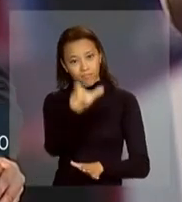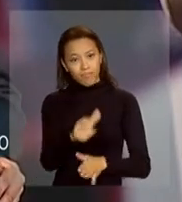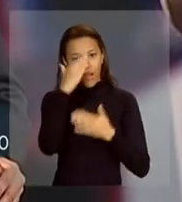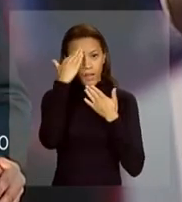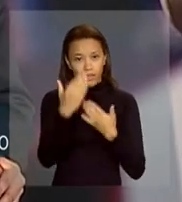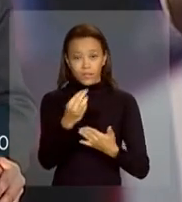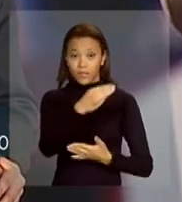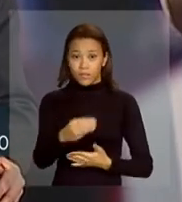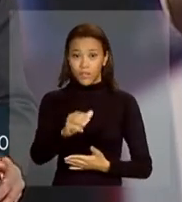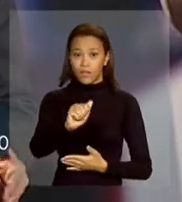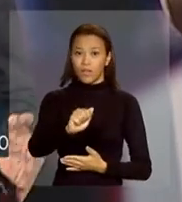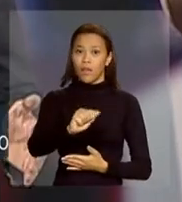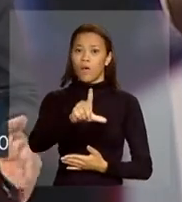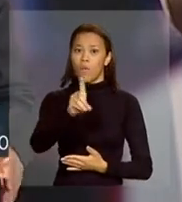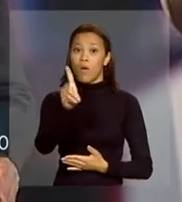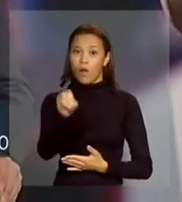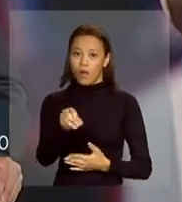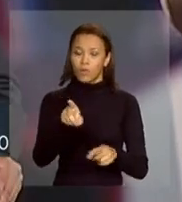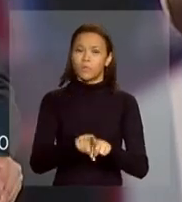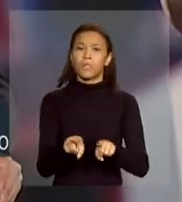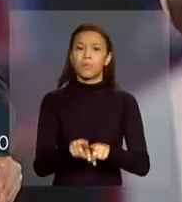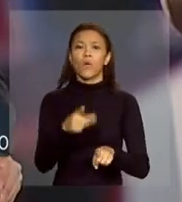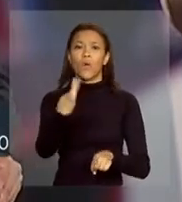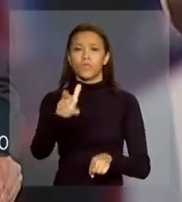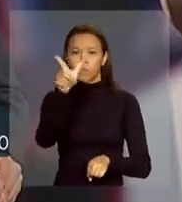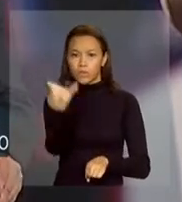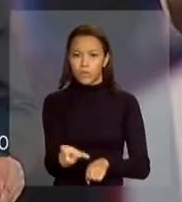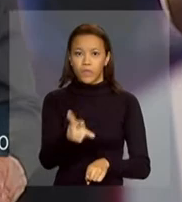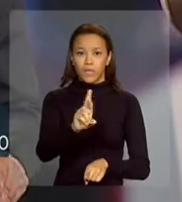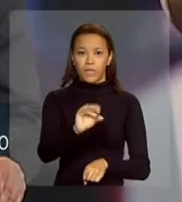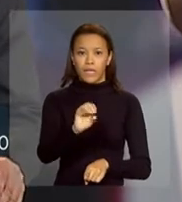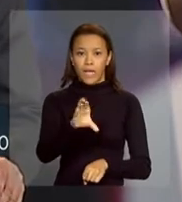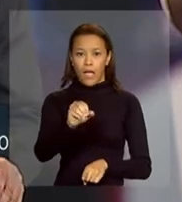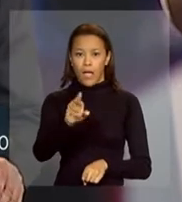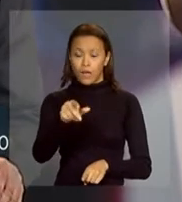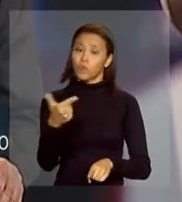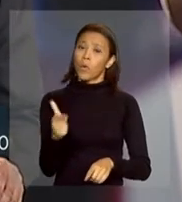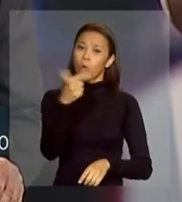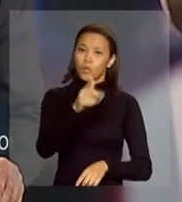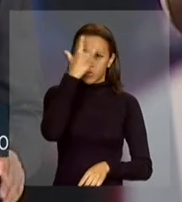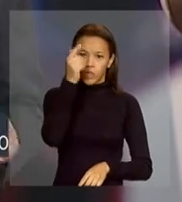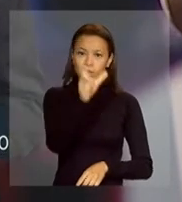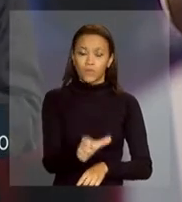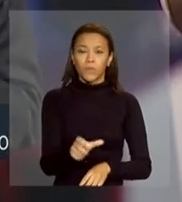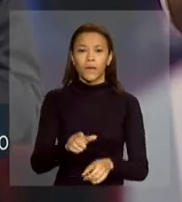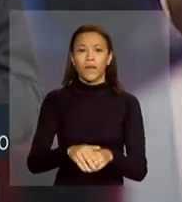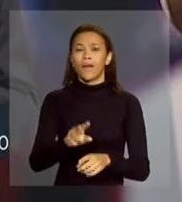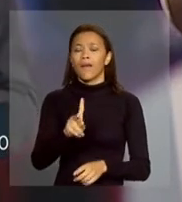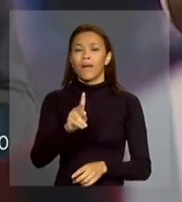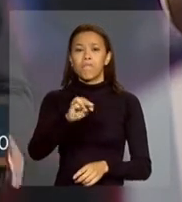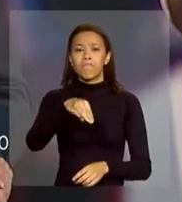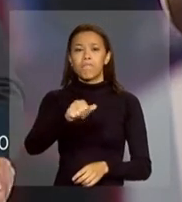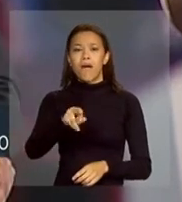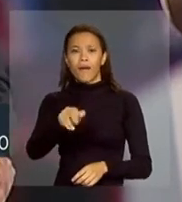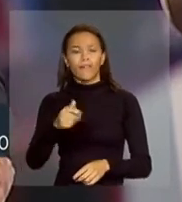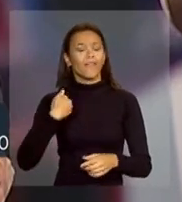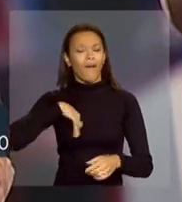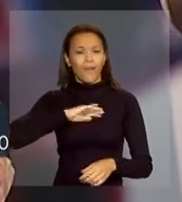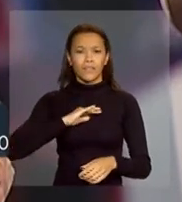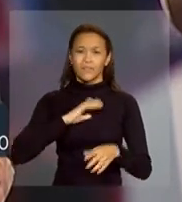Rebelo ao Ricardo leyser a ali na mara cumprimentar a todos estamos felizes